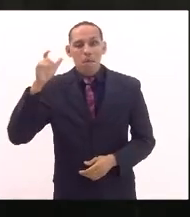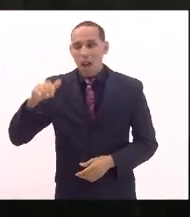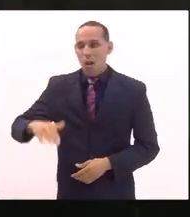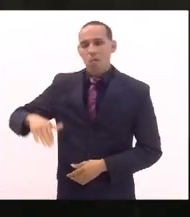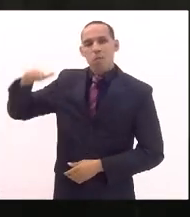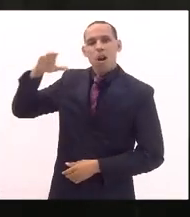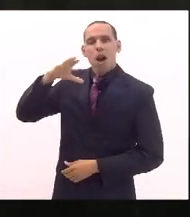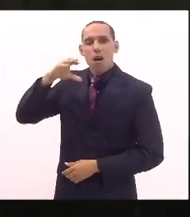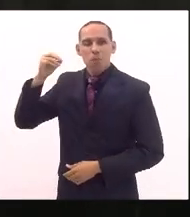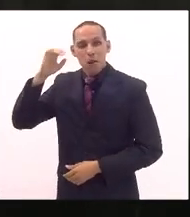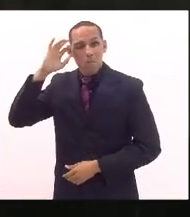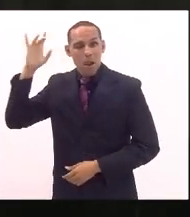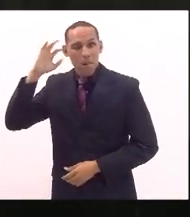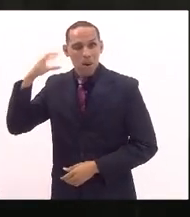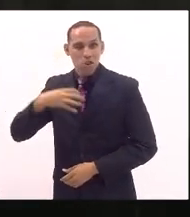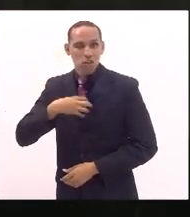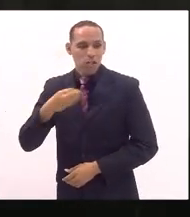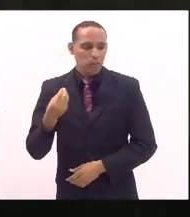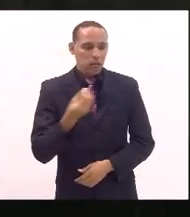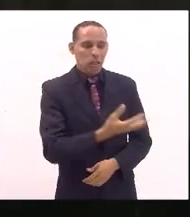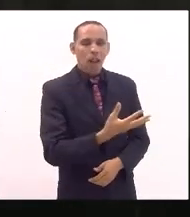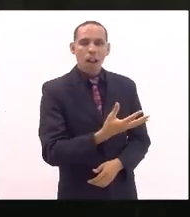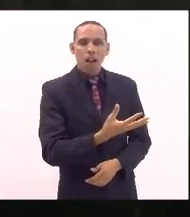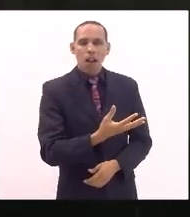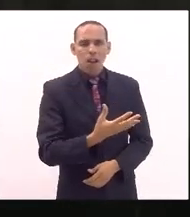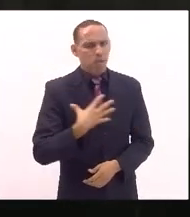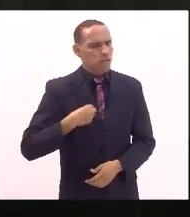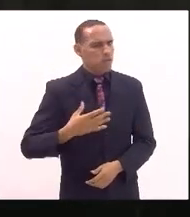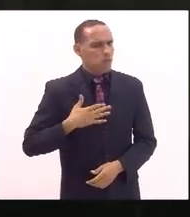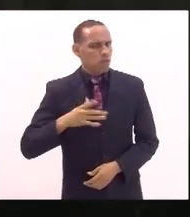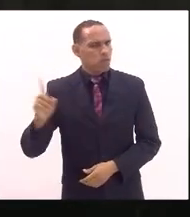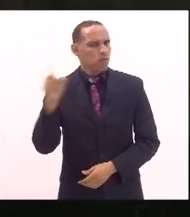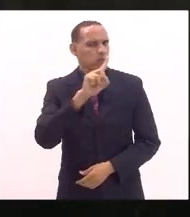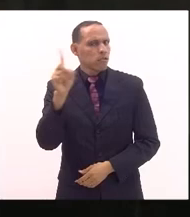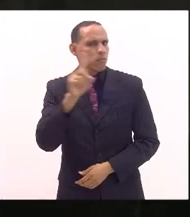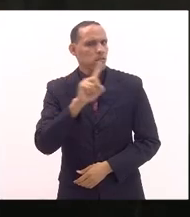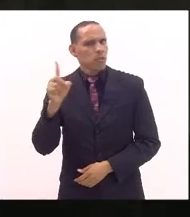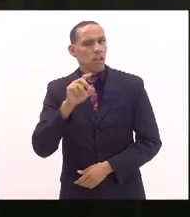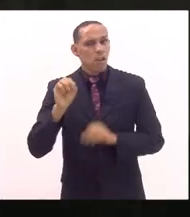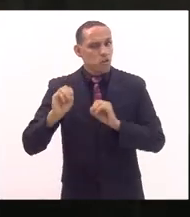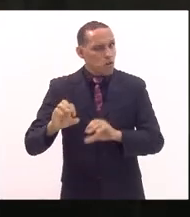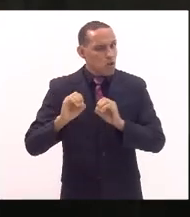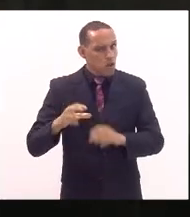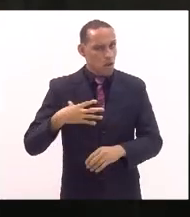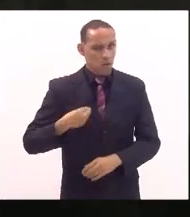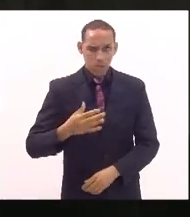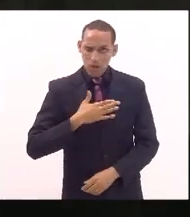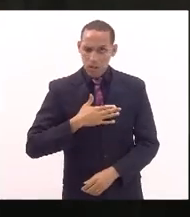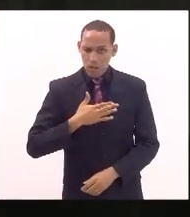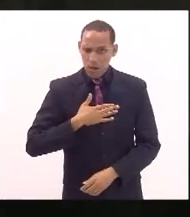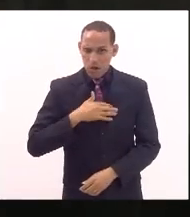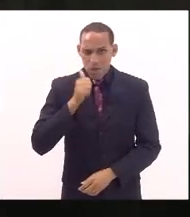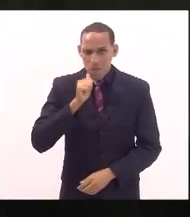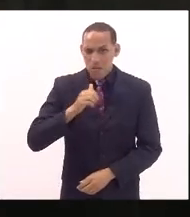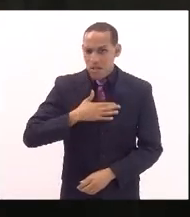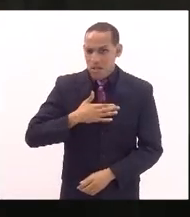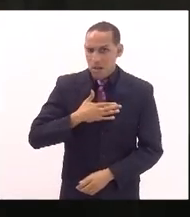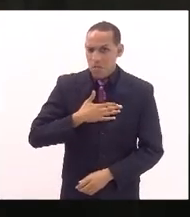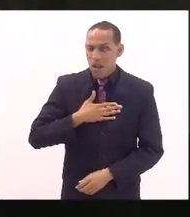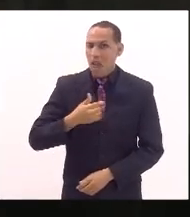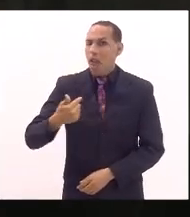maneira que eles pensam o meu filho não a educação para as minhas filhas